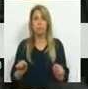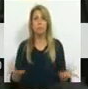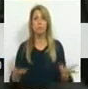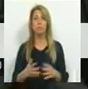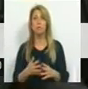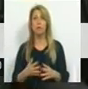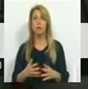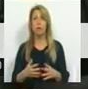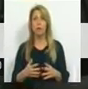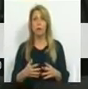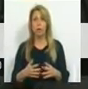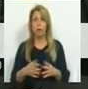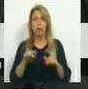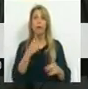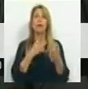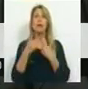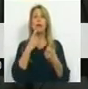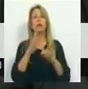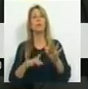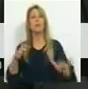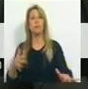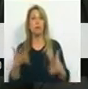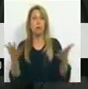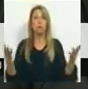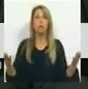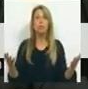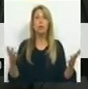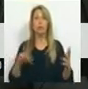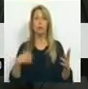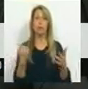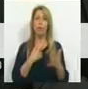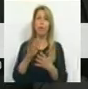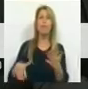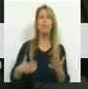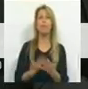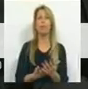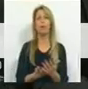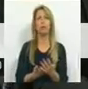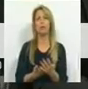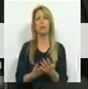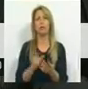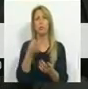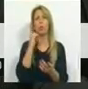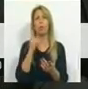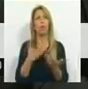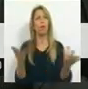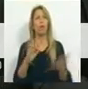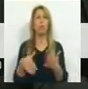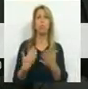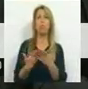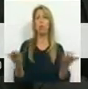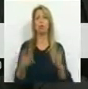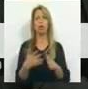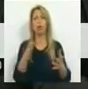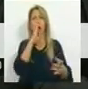na realização destes inquéritos parlamentares. E, portanto, a nossa proposta não era uma proposta desusada, não era uma